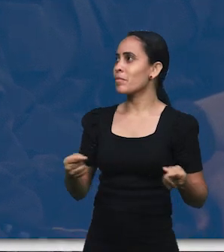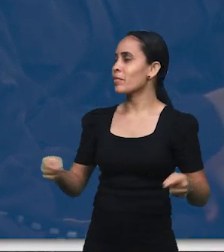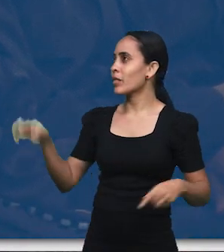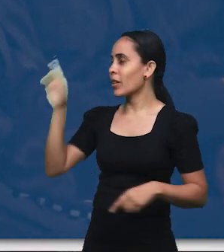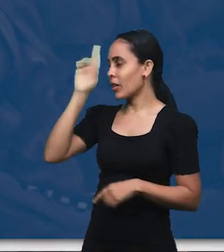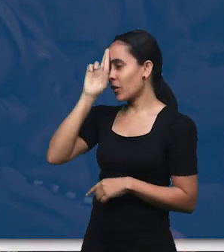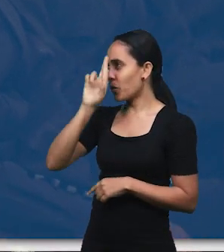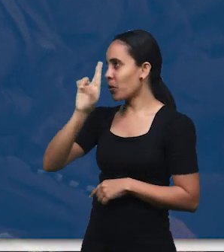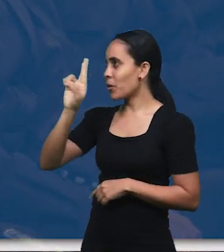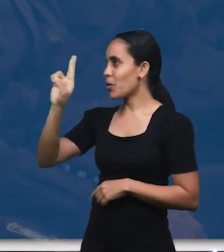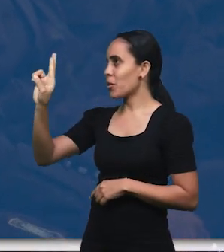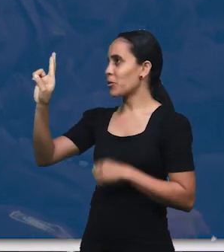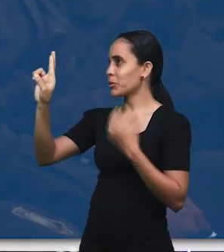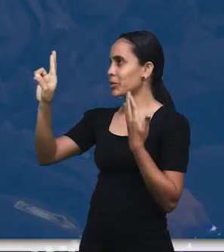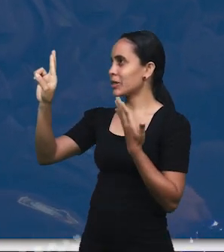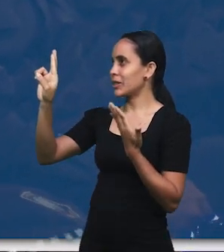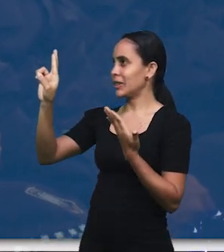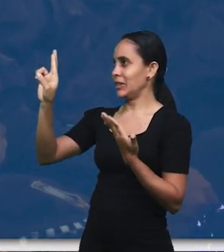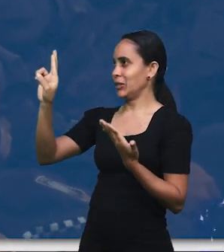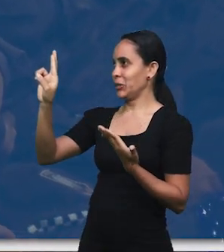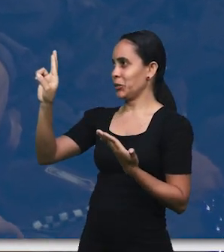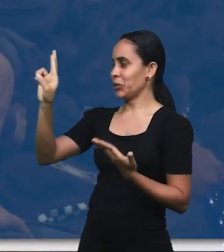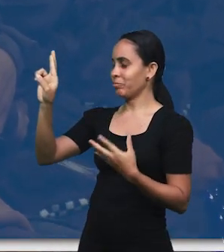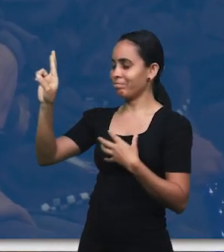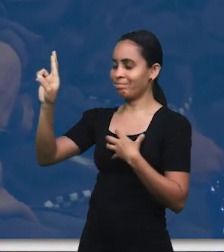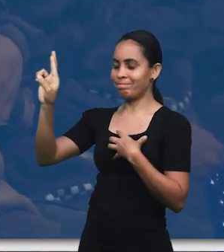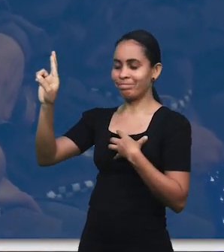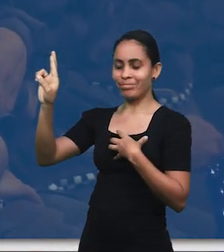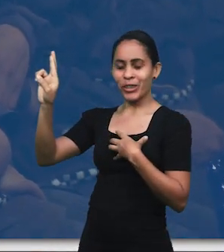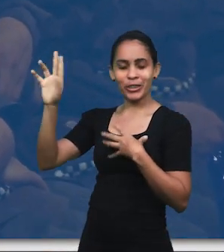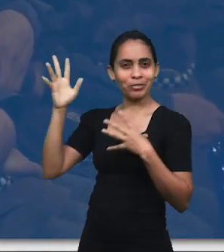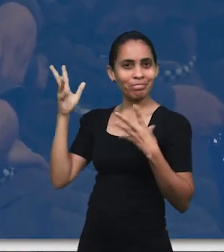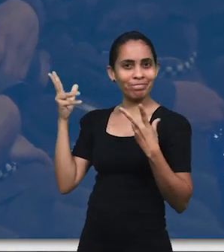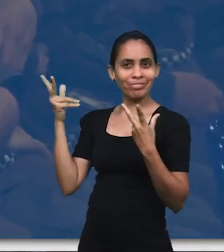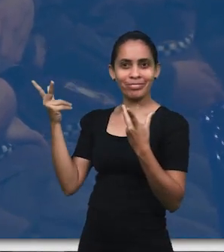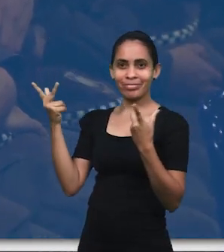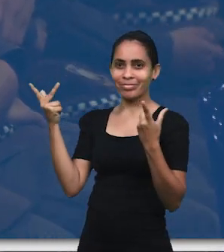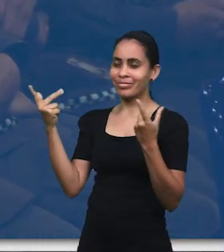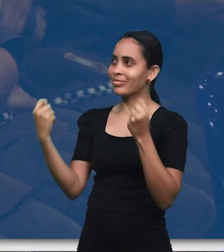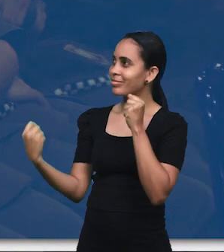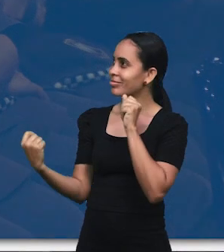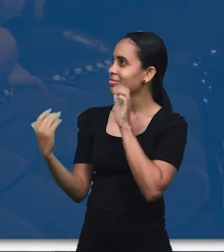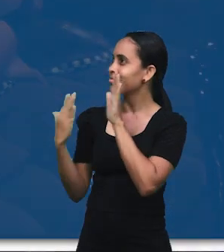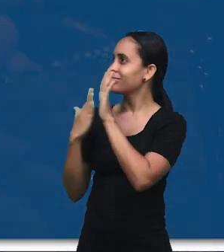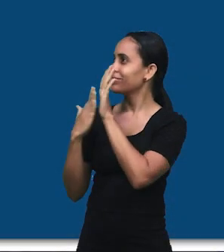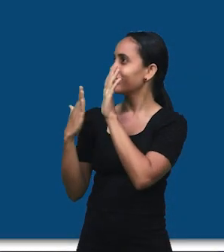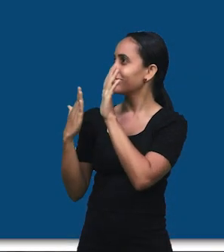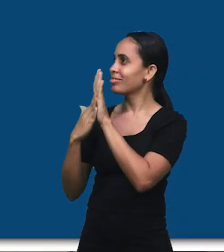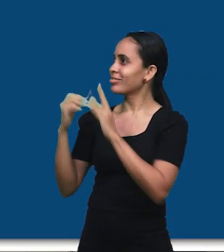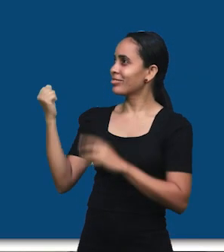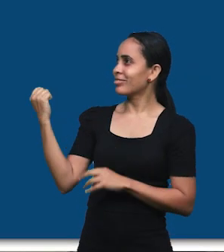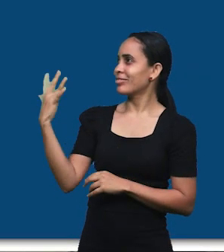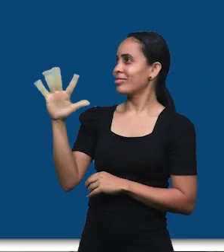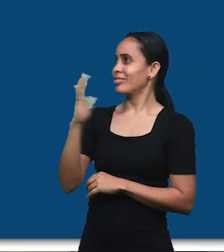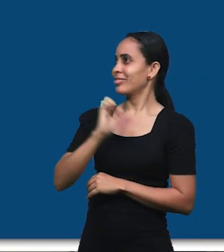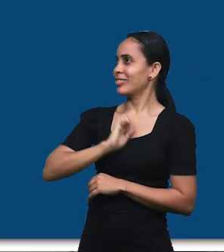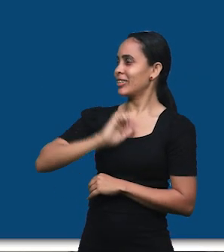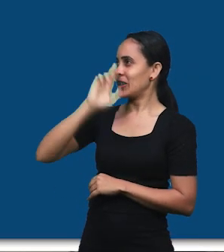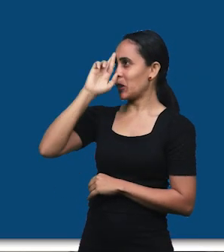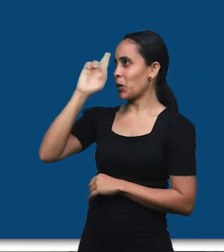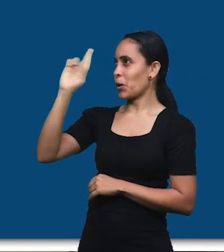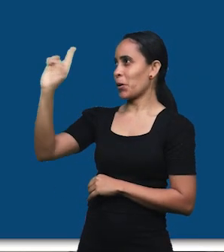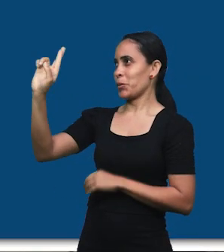Deus. Quanta beleza em ti achamos ao